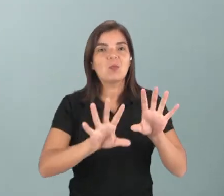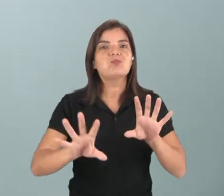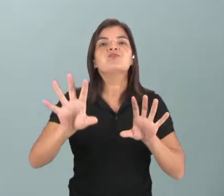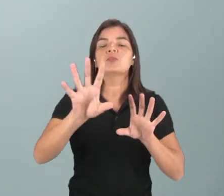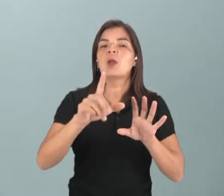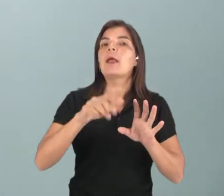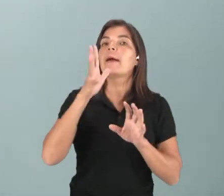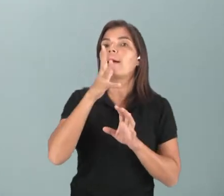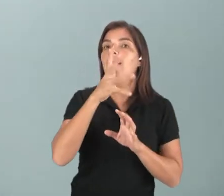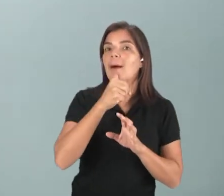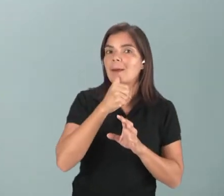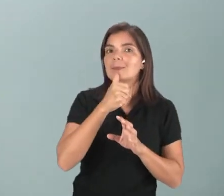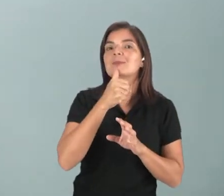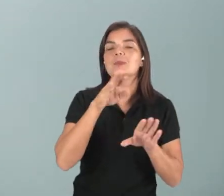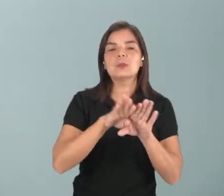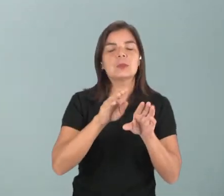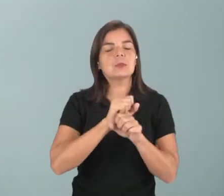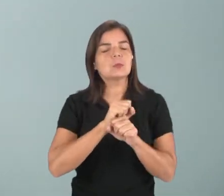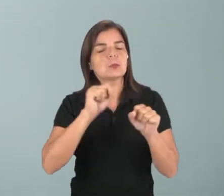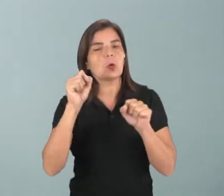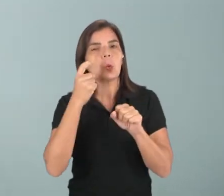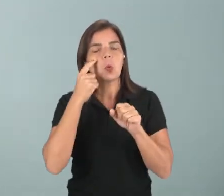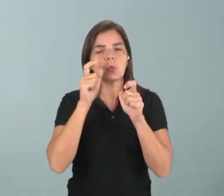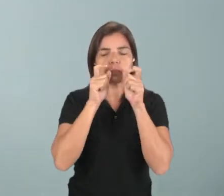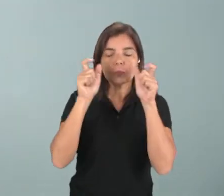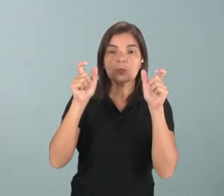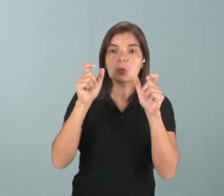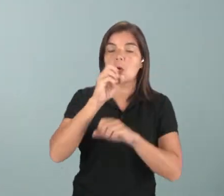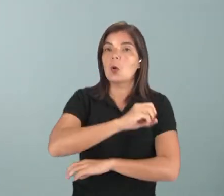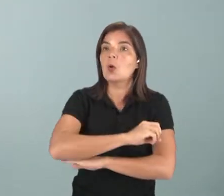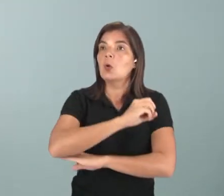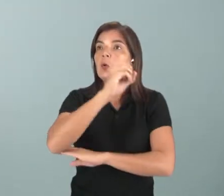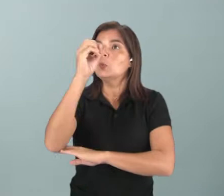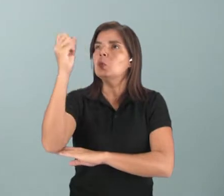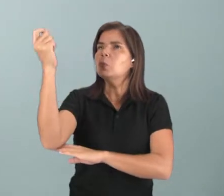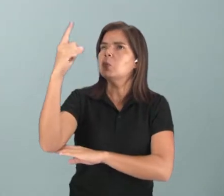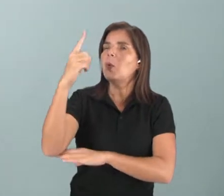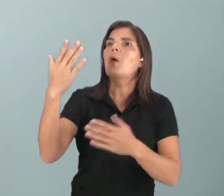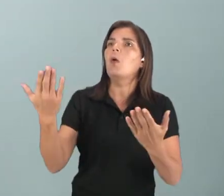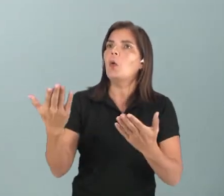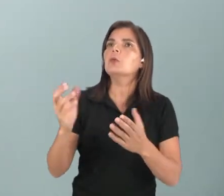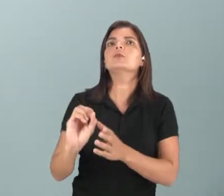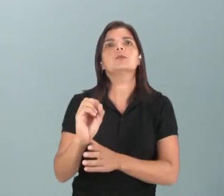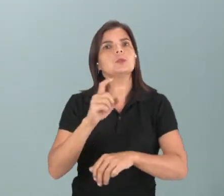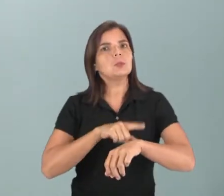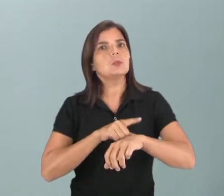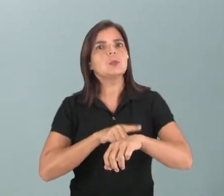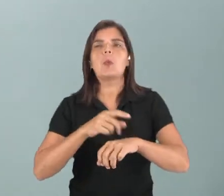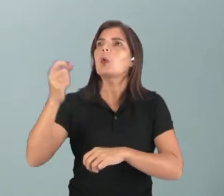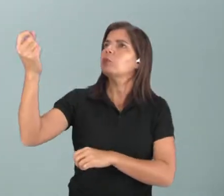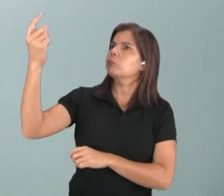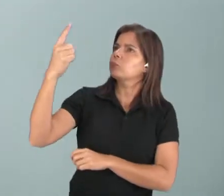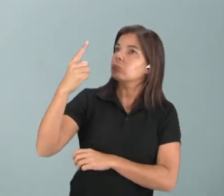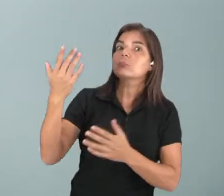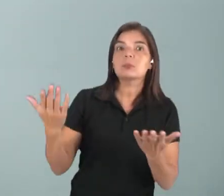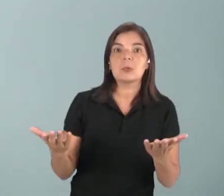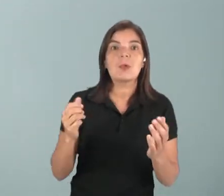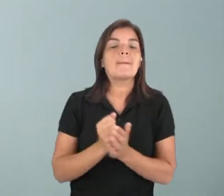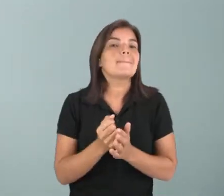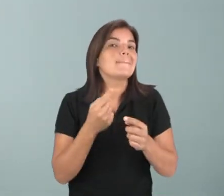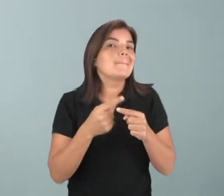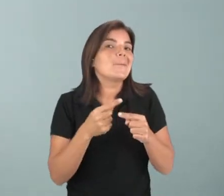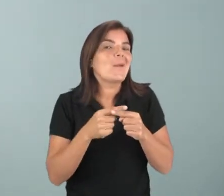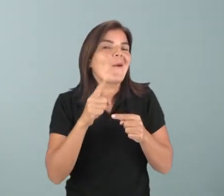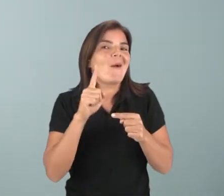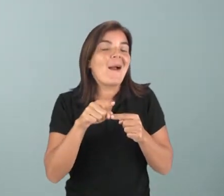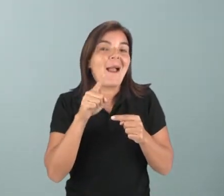algo temporário. Então, se eu acordar e ver que hoje está um dia ensolarado, eu posso falar, hoje o tempo está ensolarado, tá bom? Porque aquilo